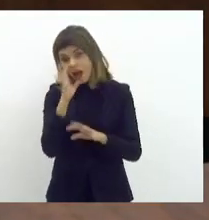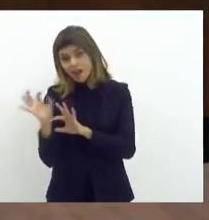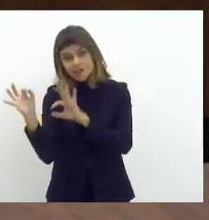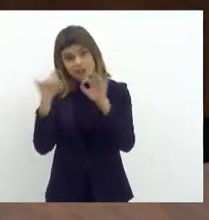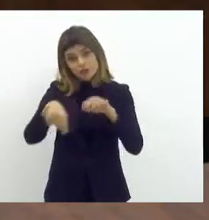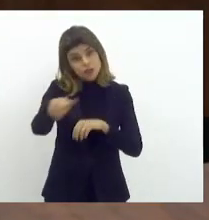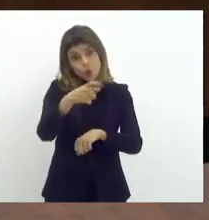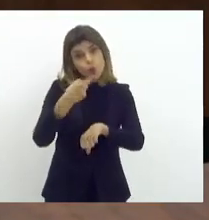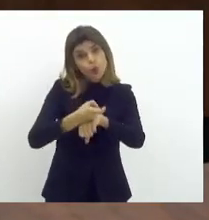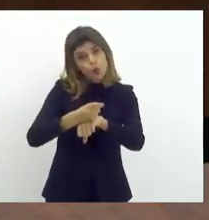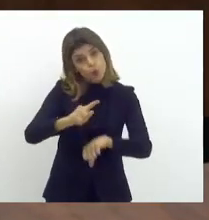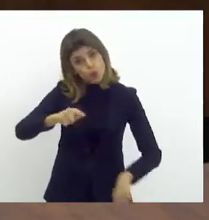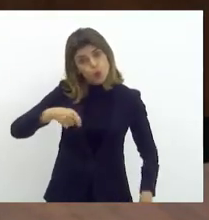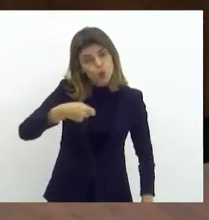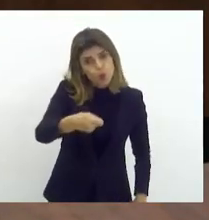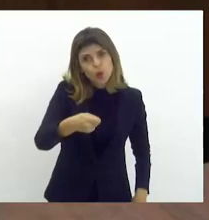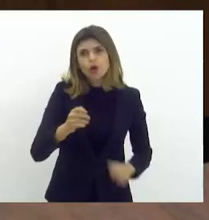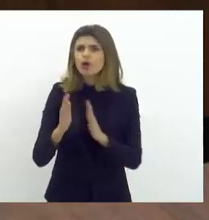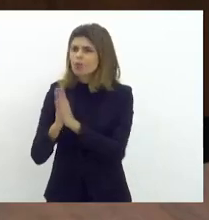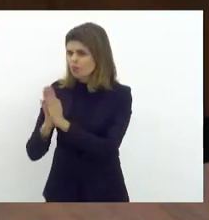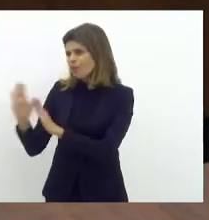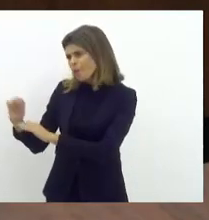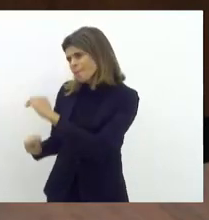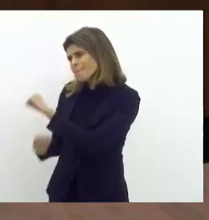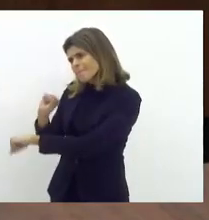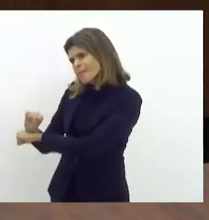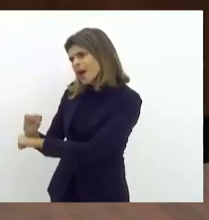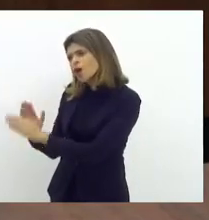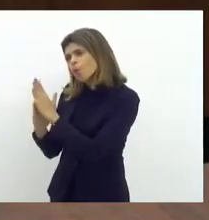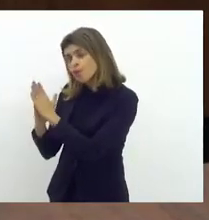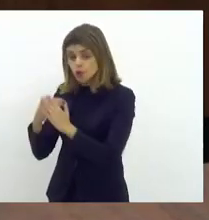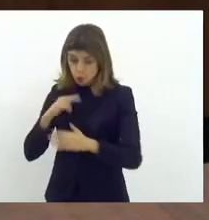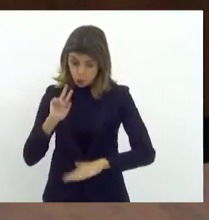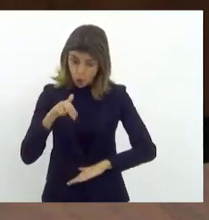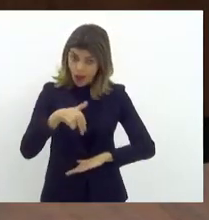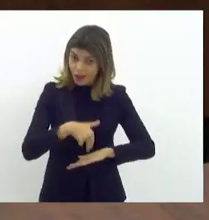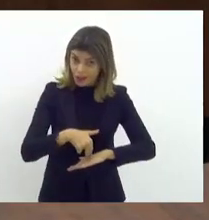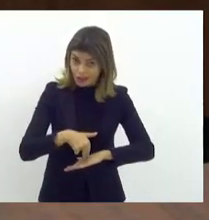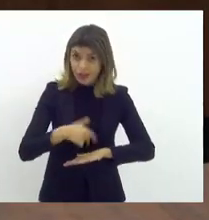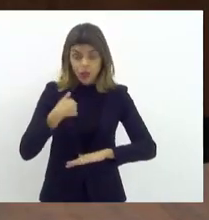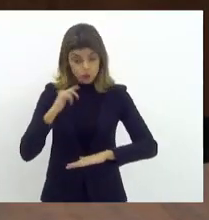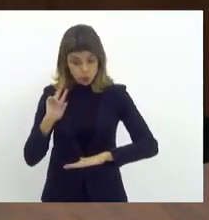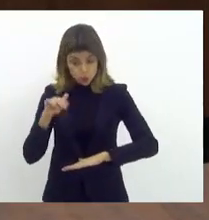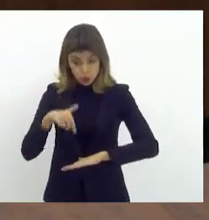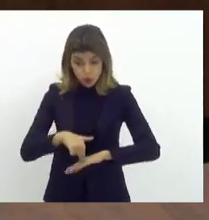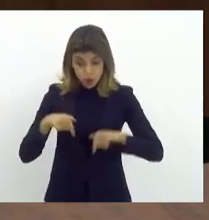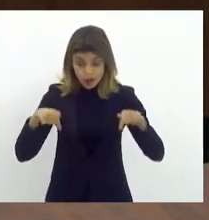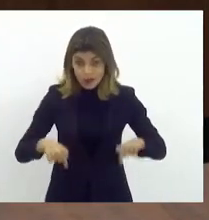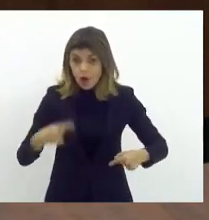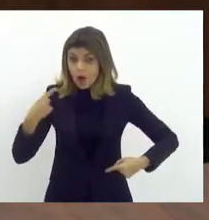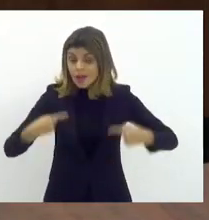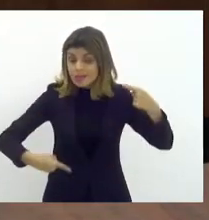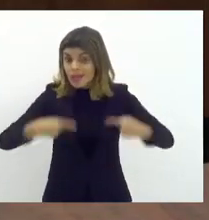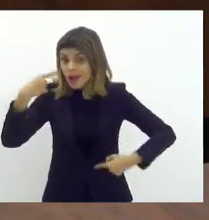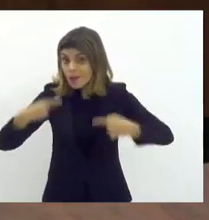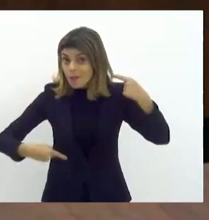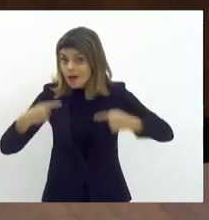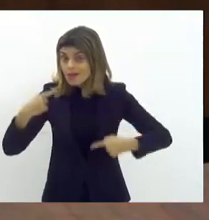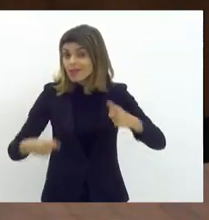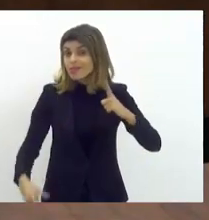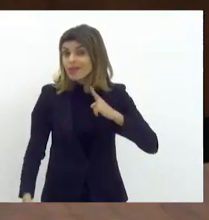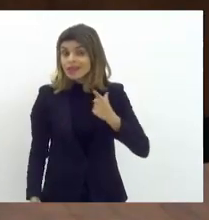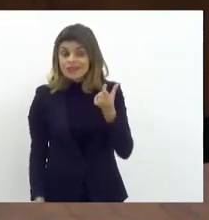por favor por favor por favor eu tô aqui eu tô aqui hoje debatendo com